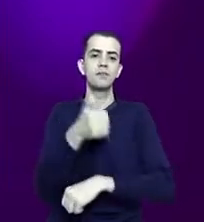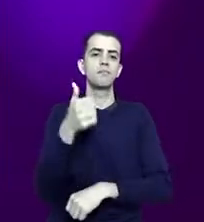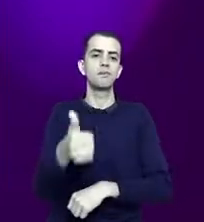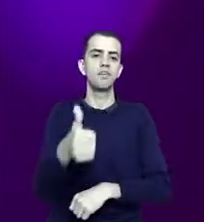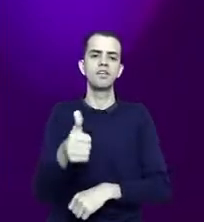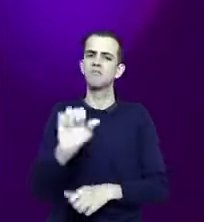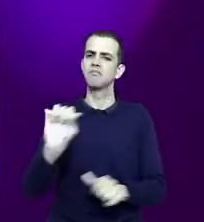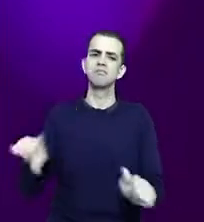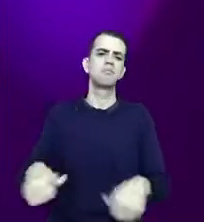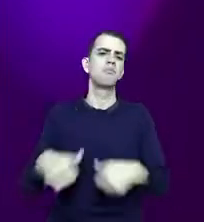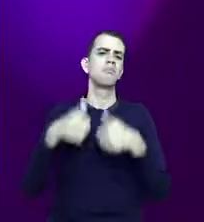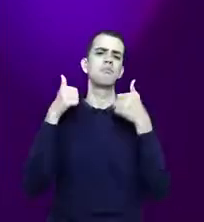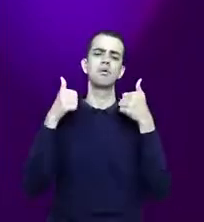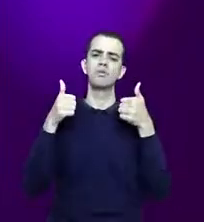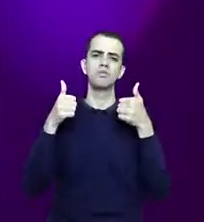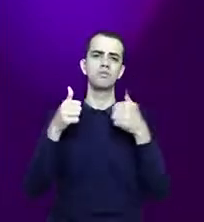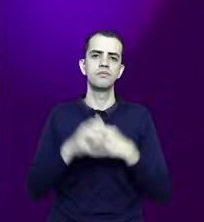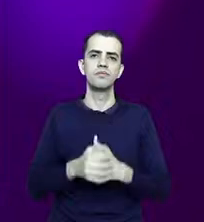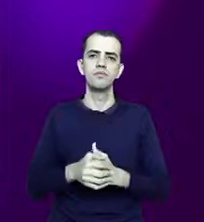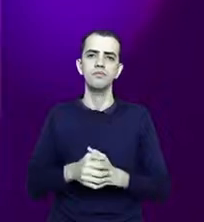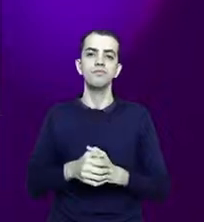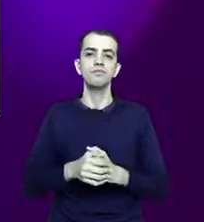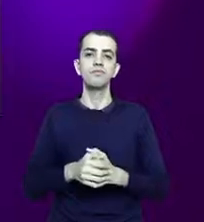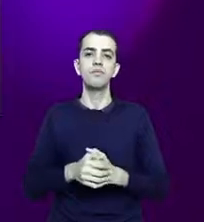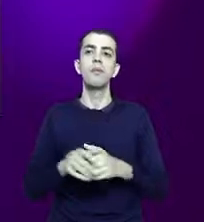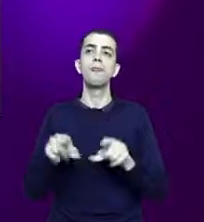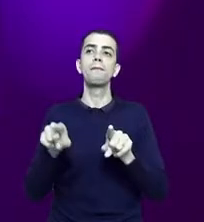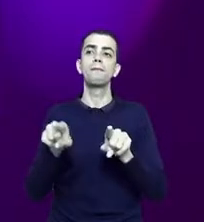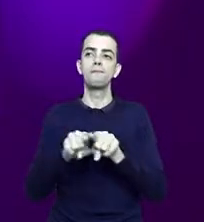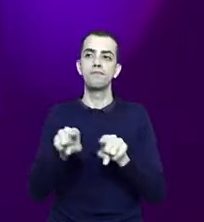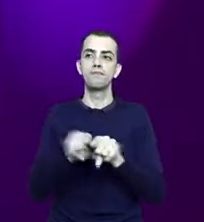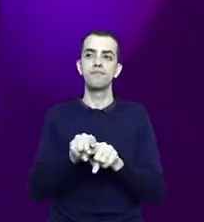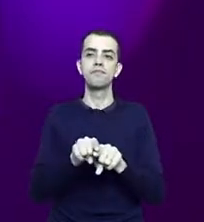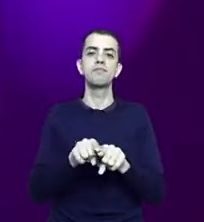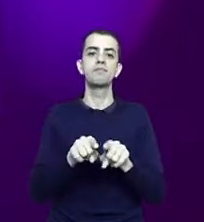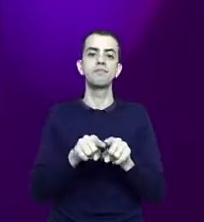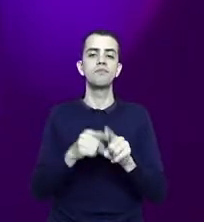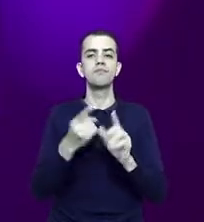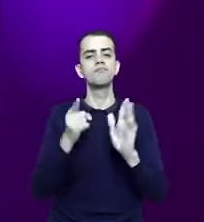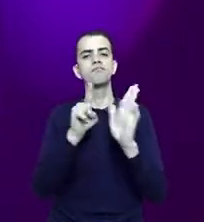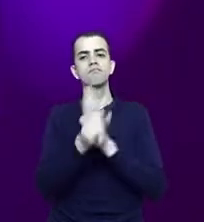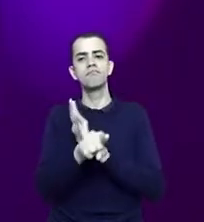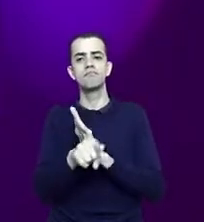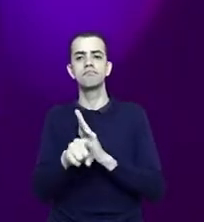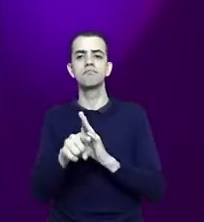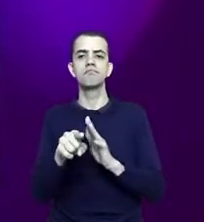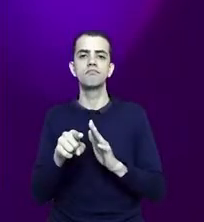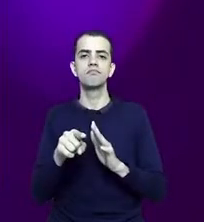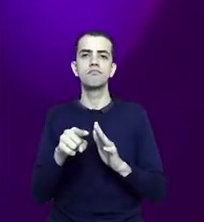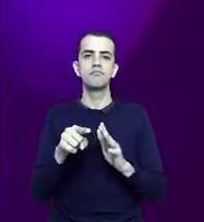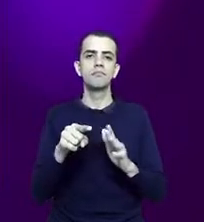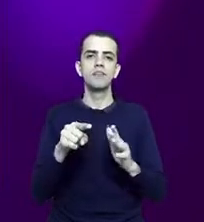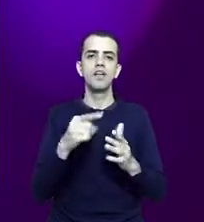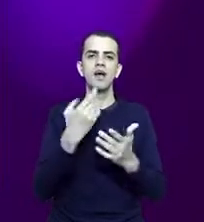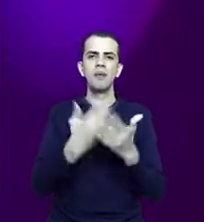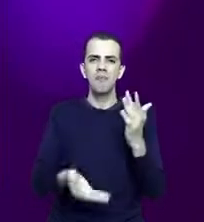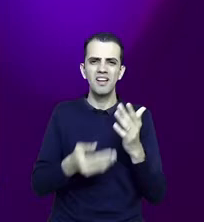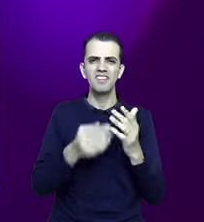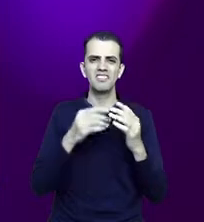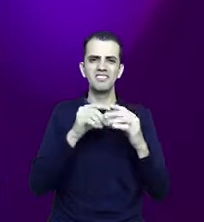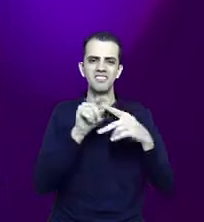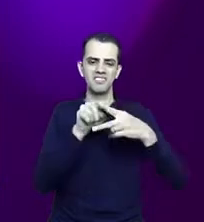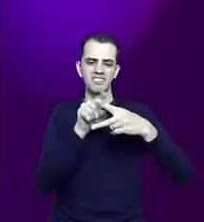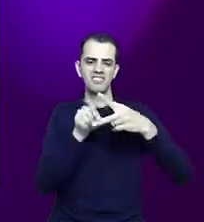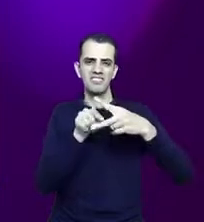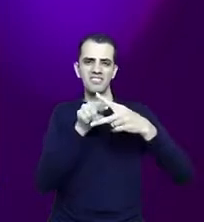muito melhor do que no pré-operatório. E fazer uma pergunta, assim, aquela pequena perda de congruência que ficou